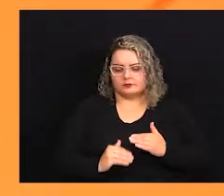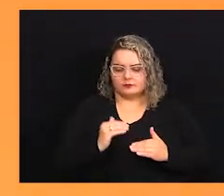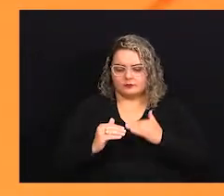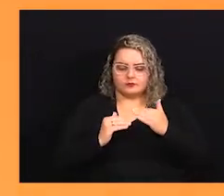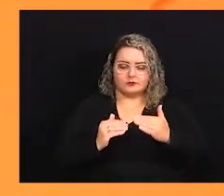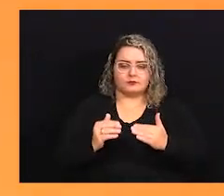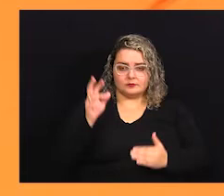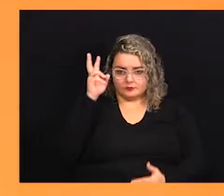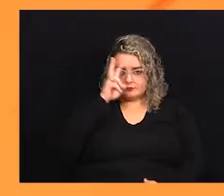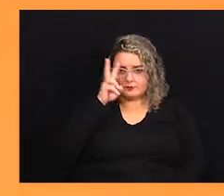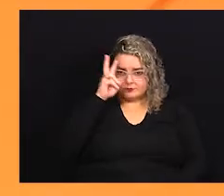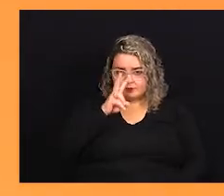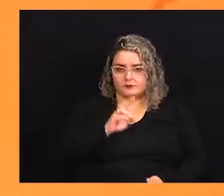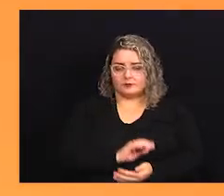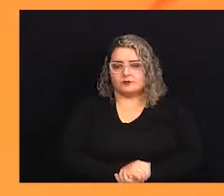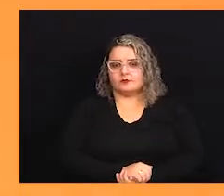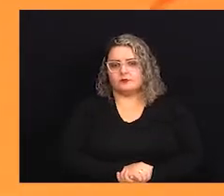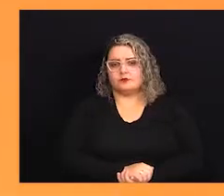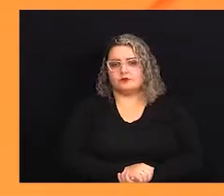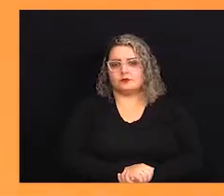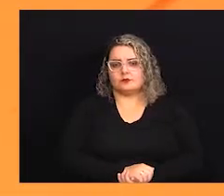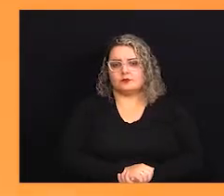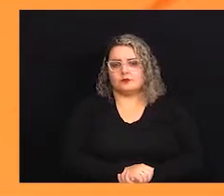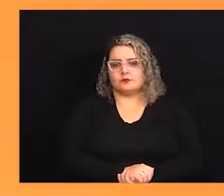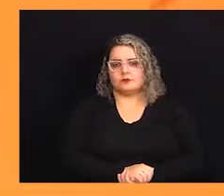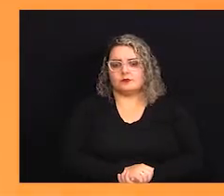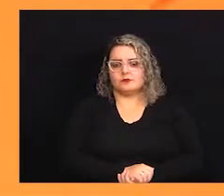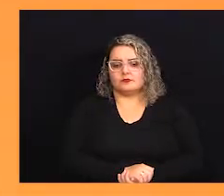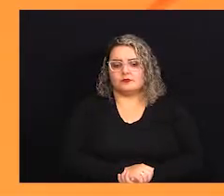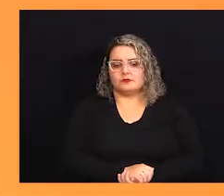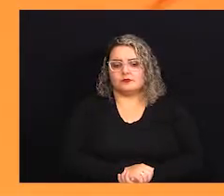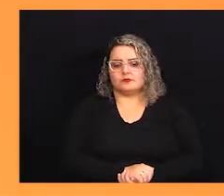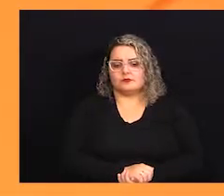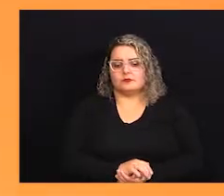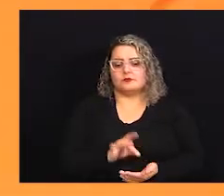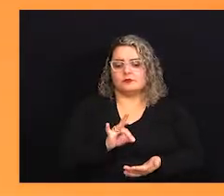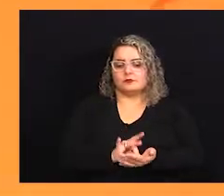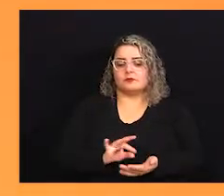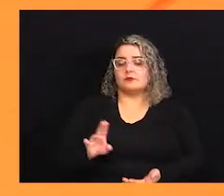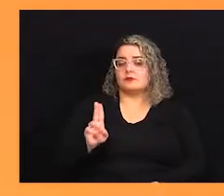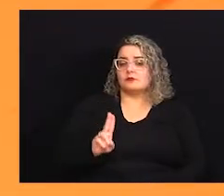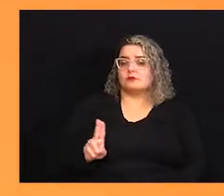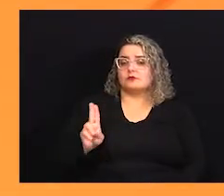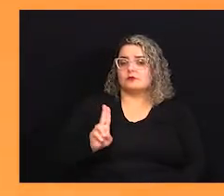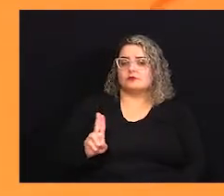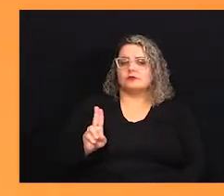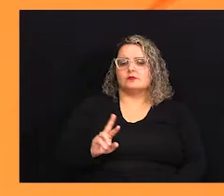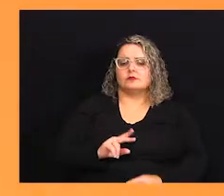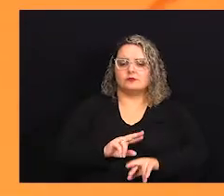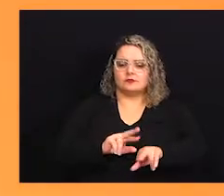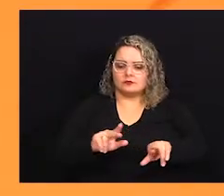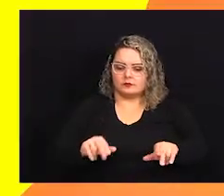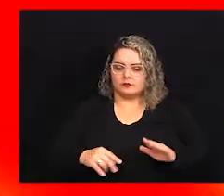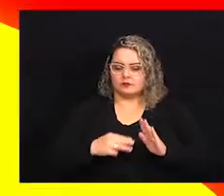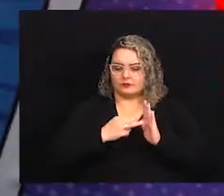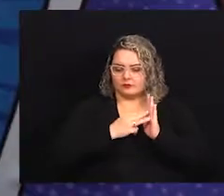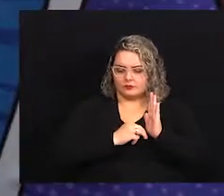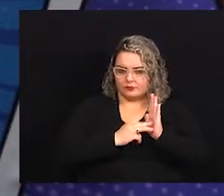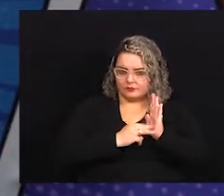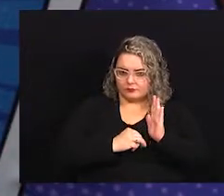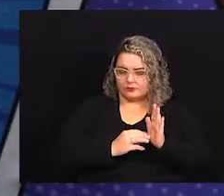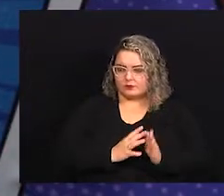desenvolver a história, né? Na realidade, eu usei muitos métodos